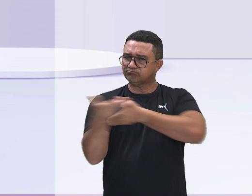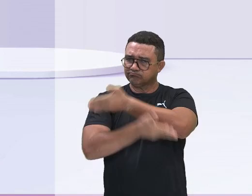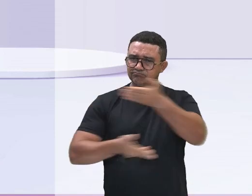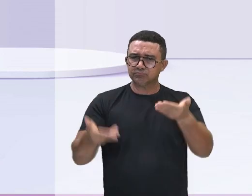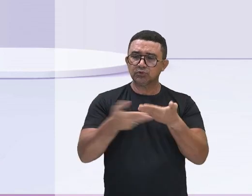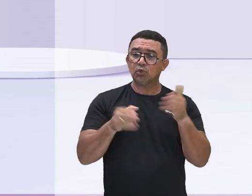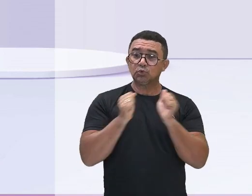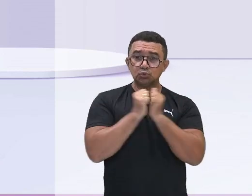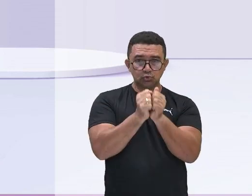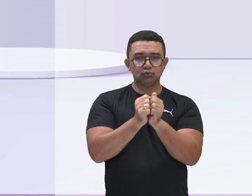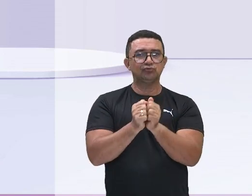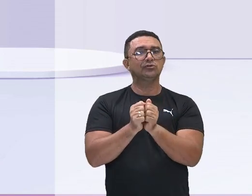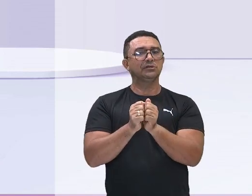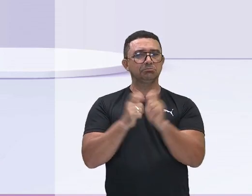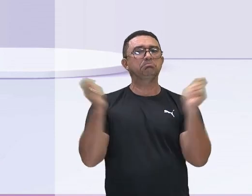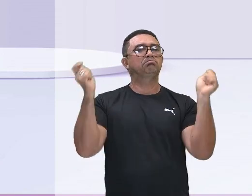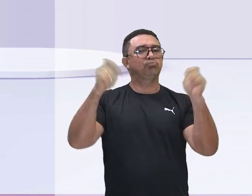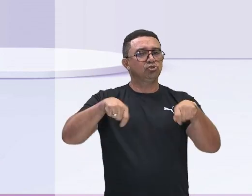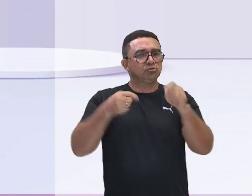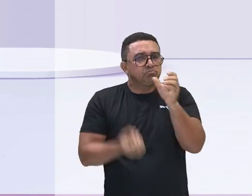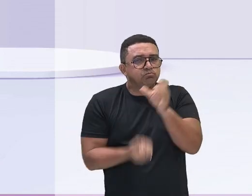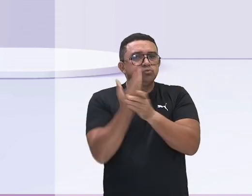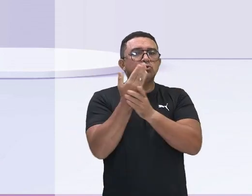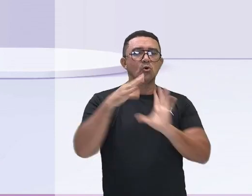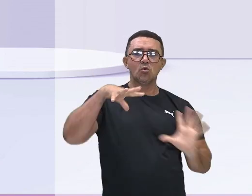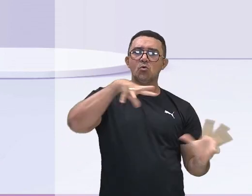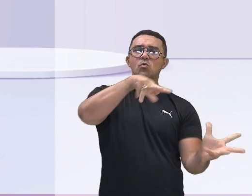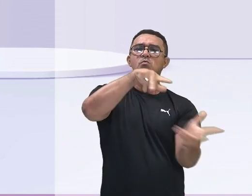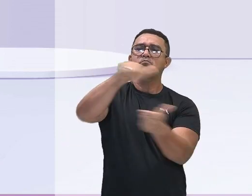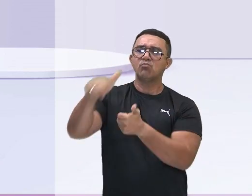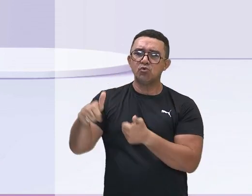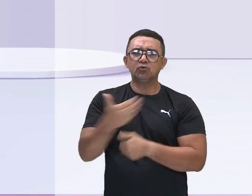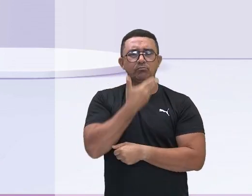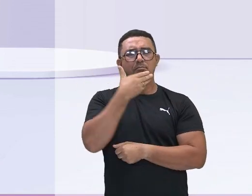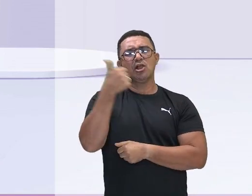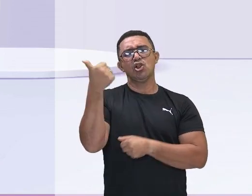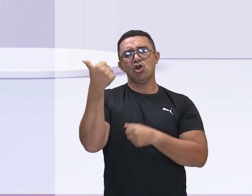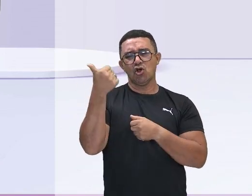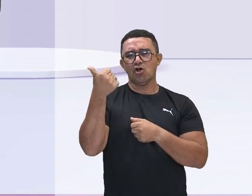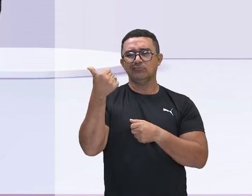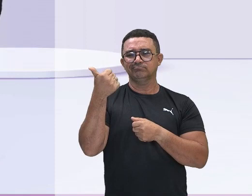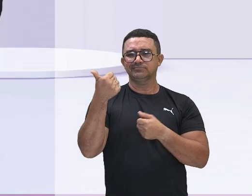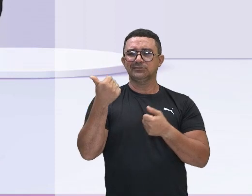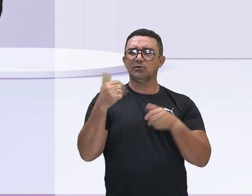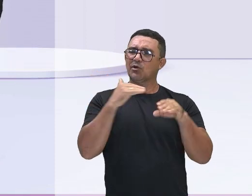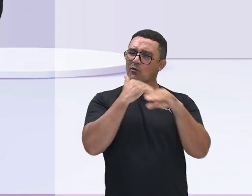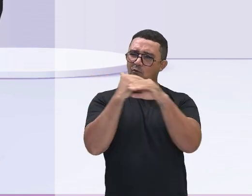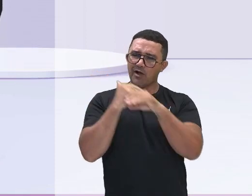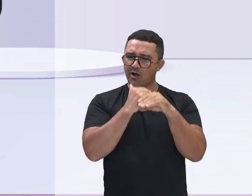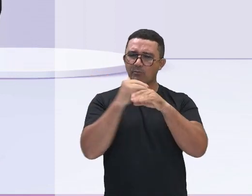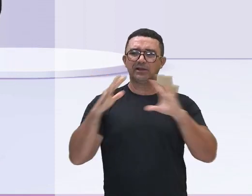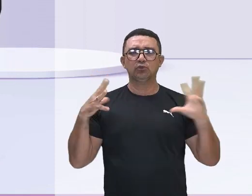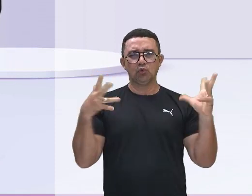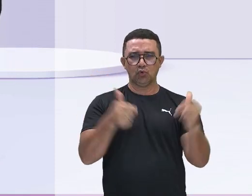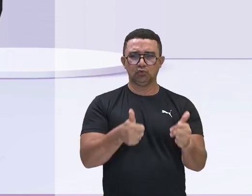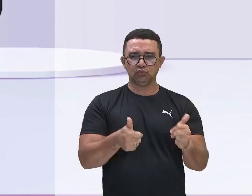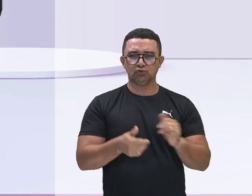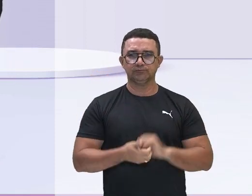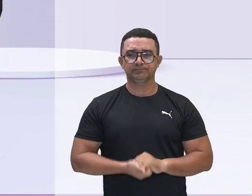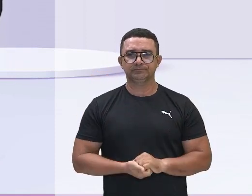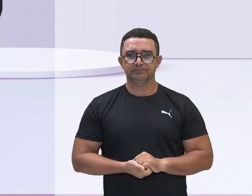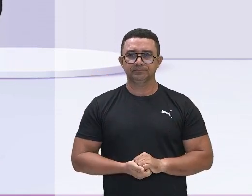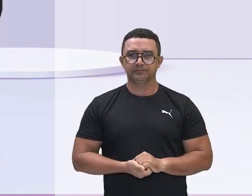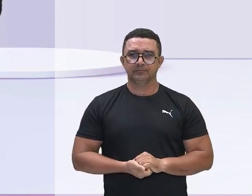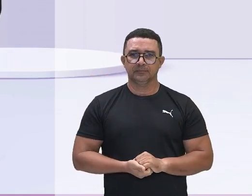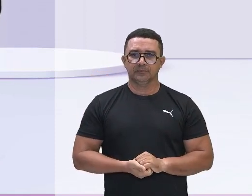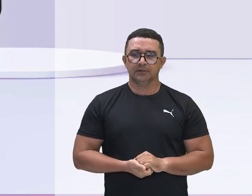criar um mundo mais empático, solidário e acolhedor para todos, tá? E aí, dentro deste mundo que nós